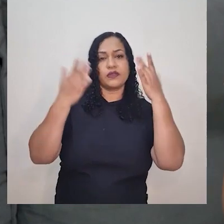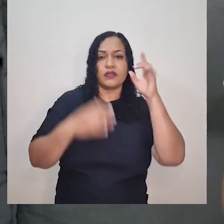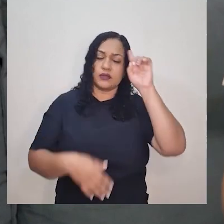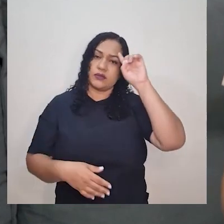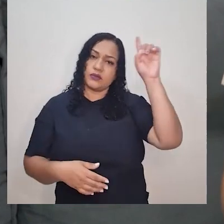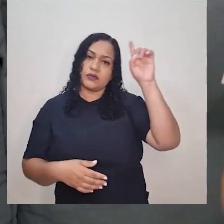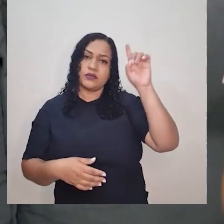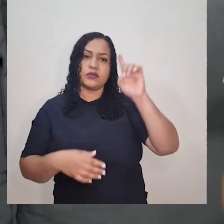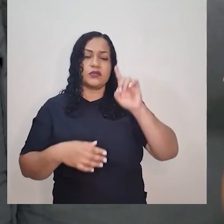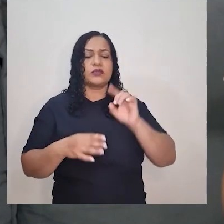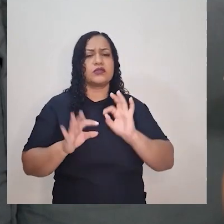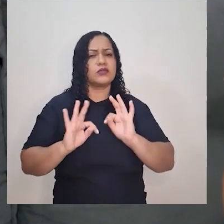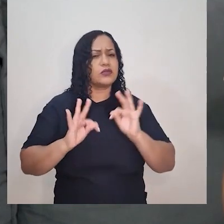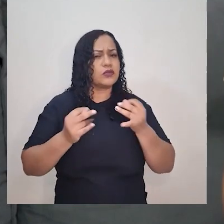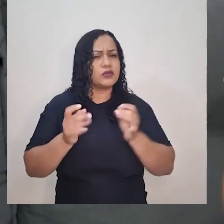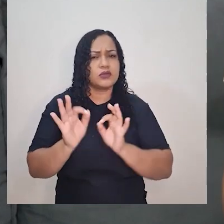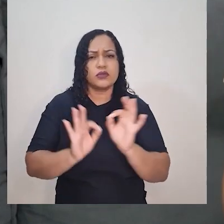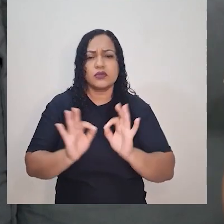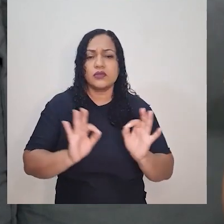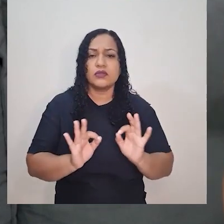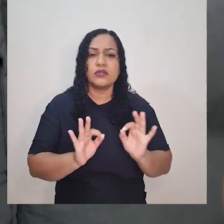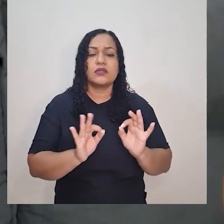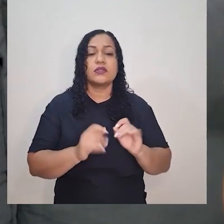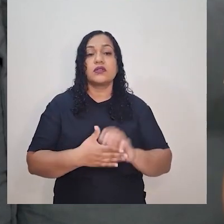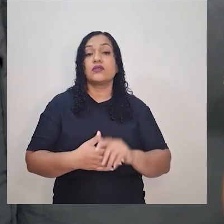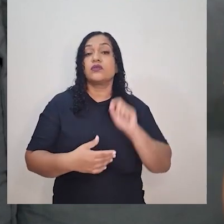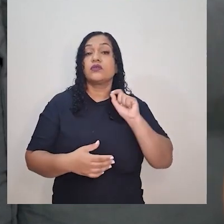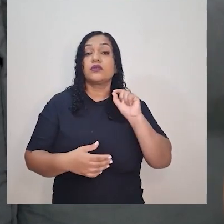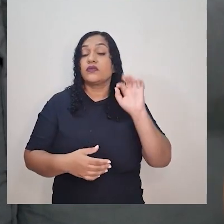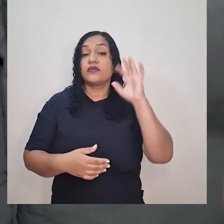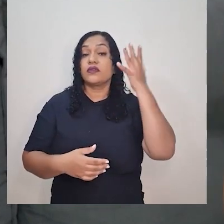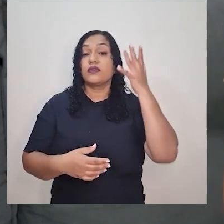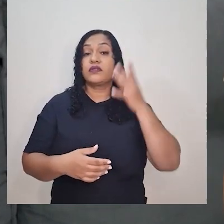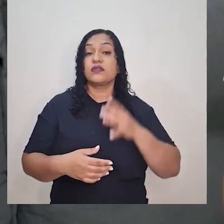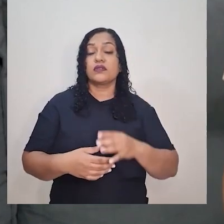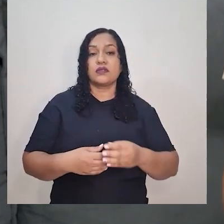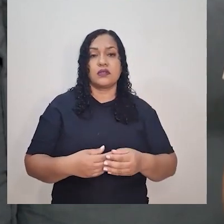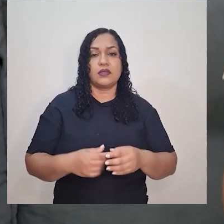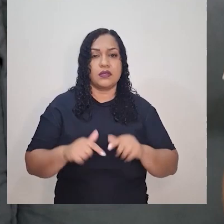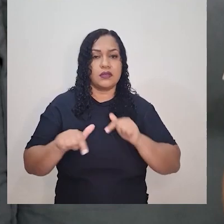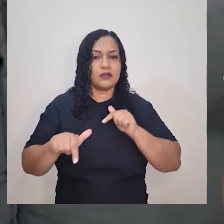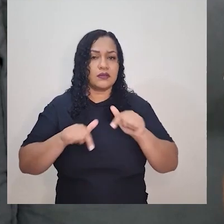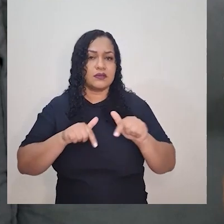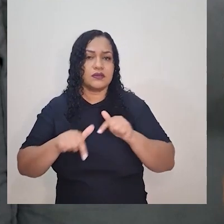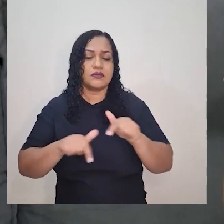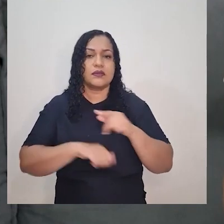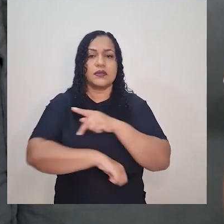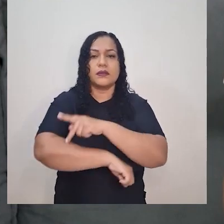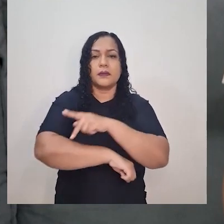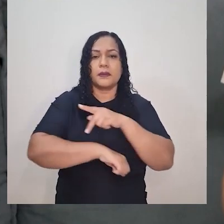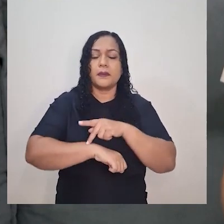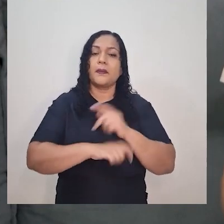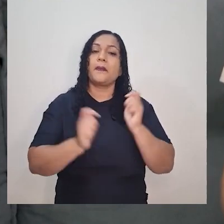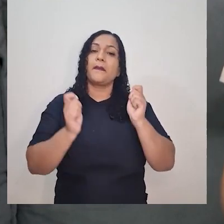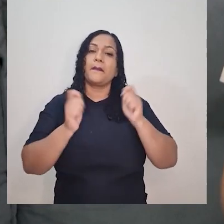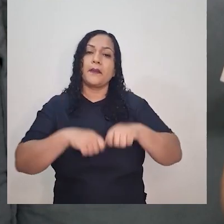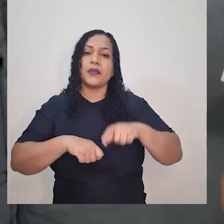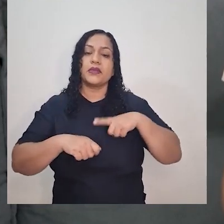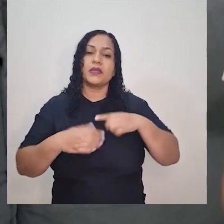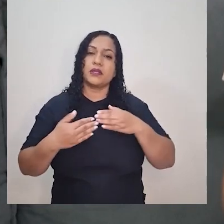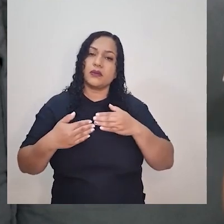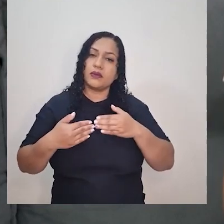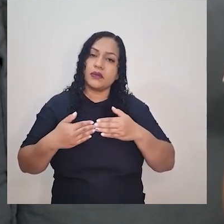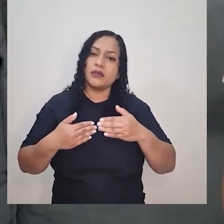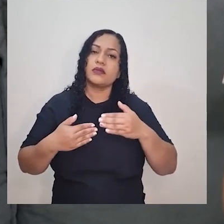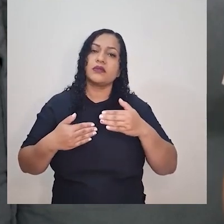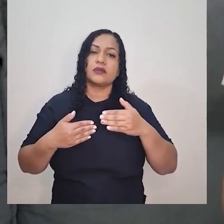datas comemorativas, a organização desse trabalho pedagógico para que a gente possa ter um início,